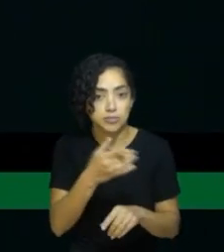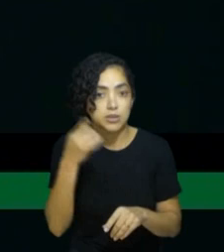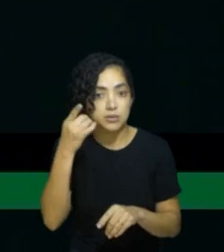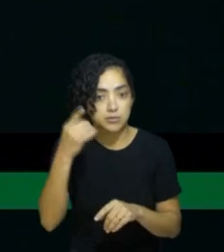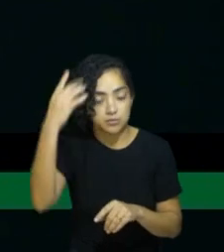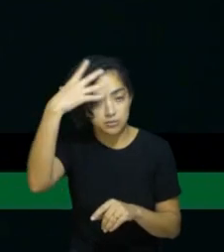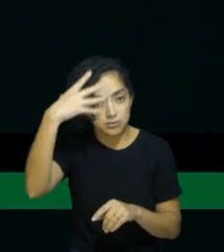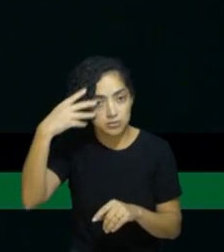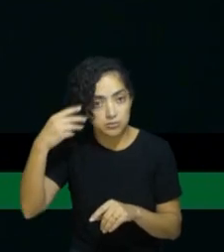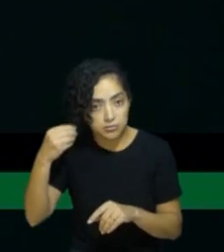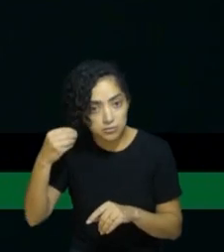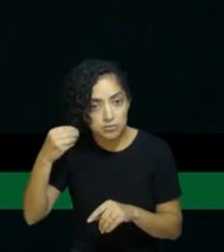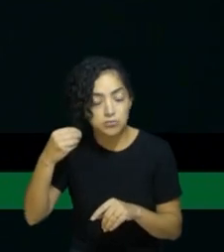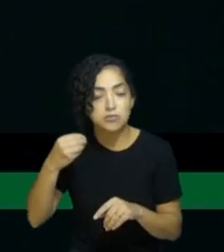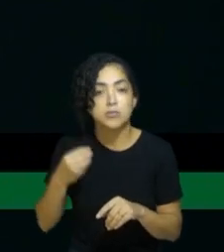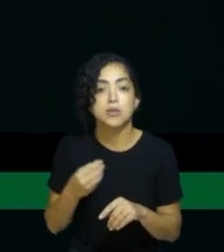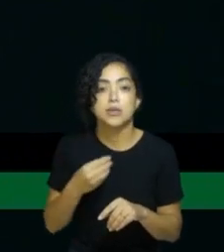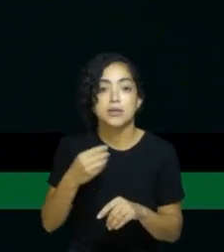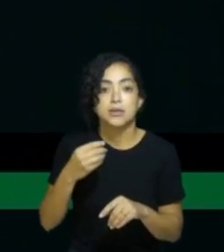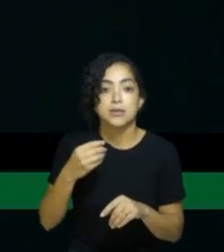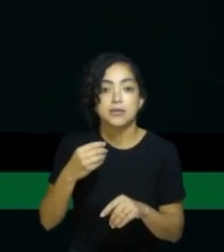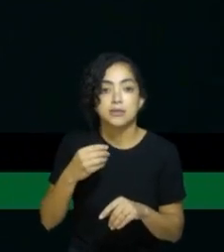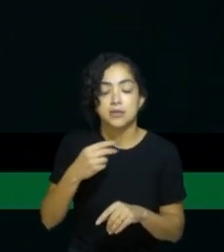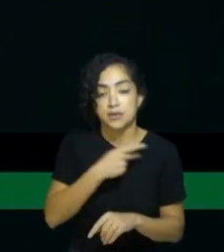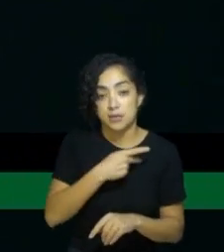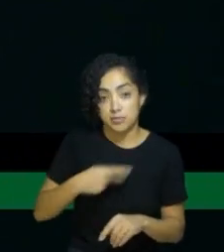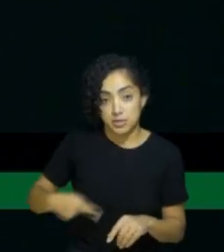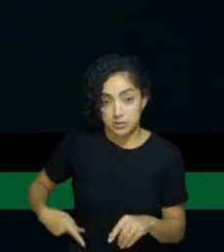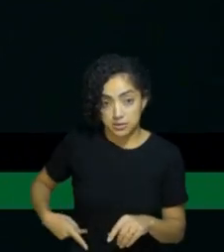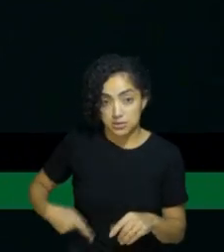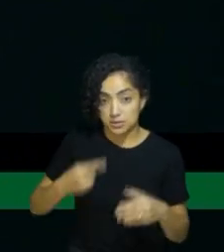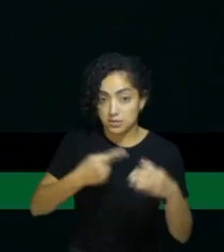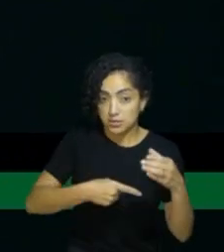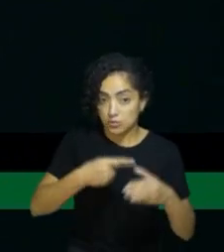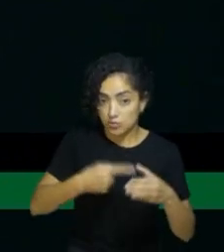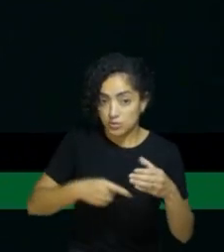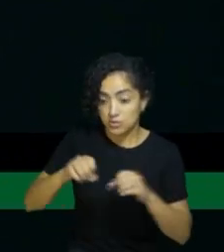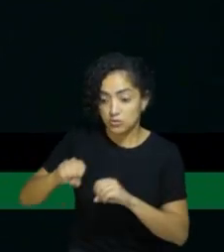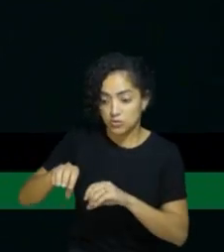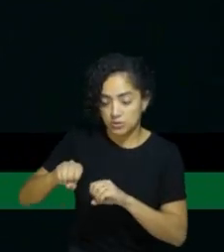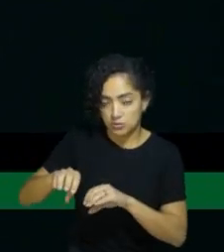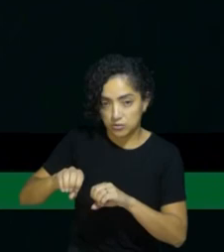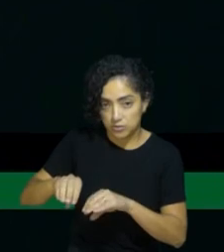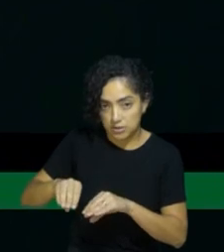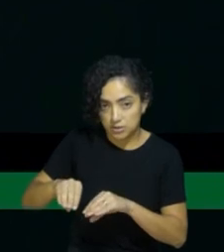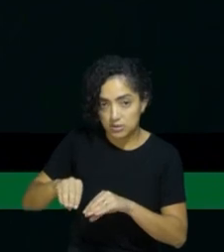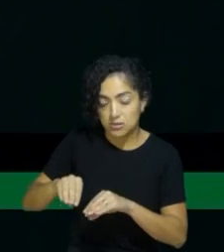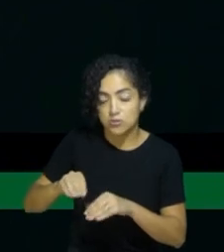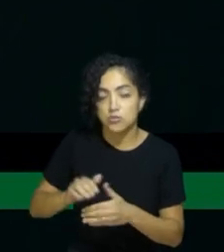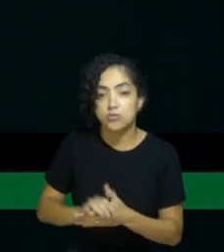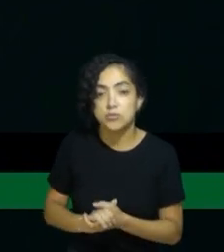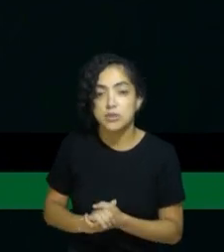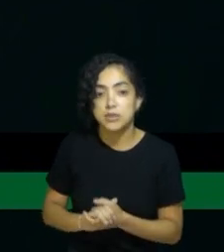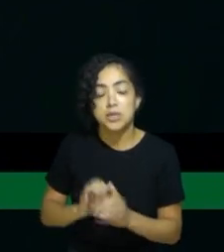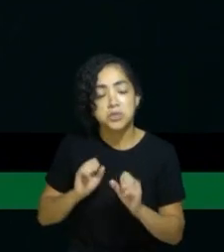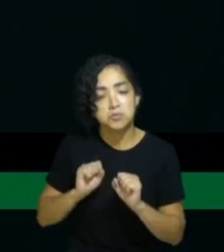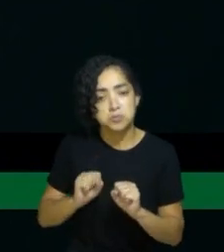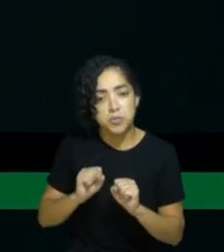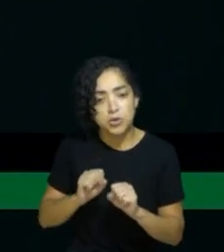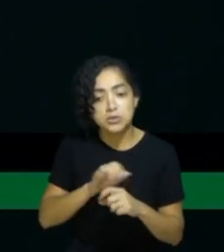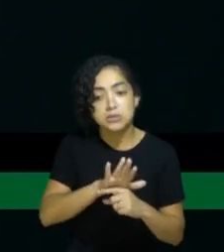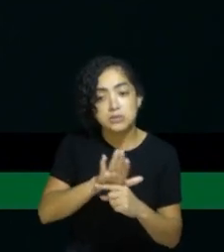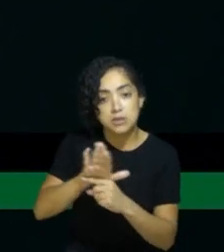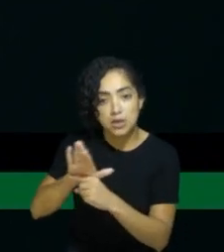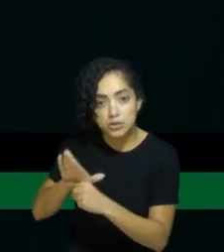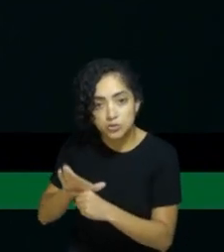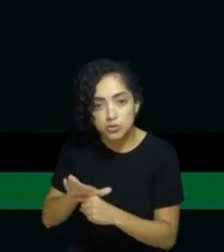Carmin que faz que a presidente da Comissão de educação da Assembleia Legislativa possa ajudarmos